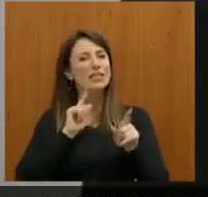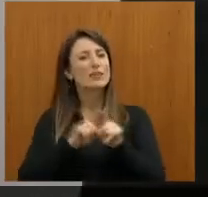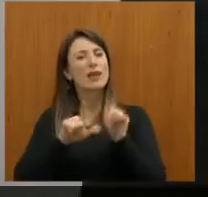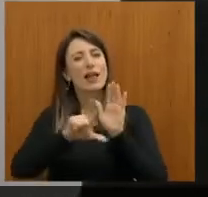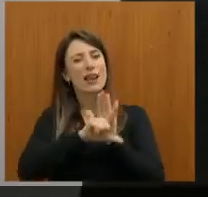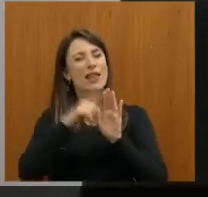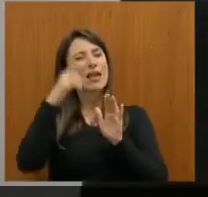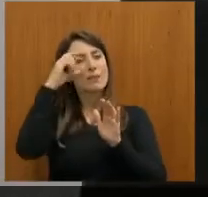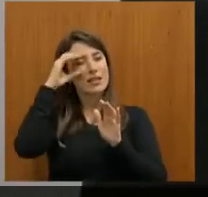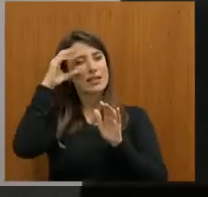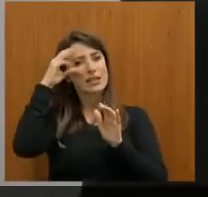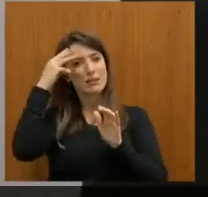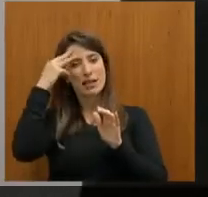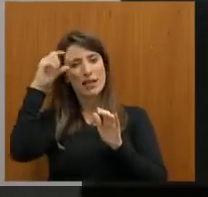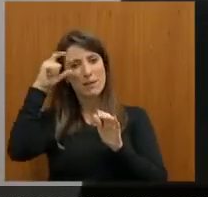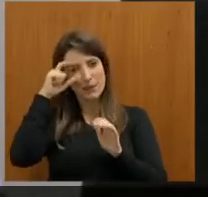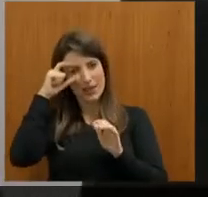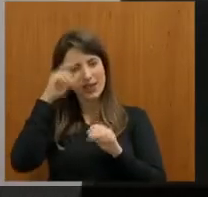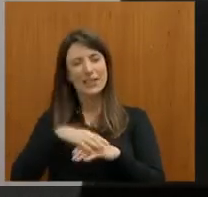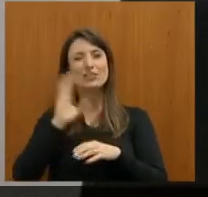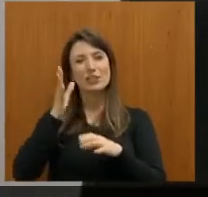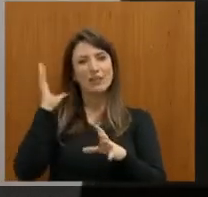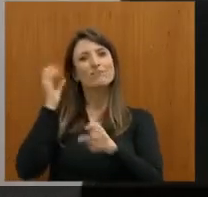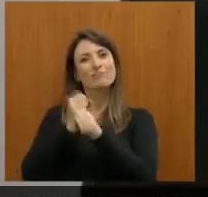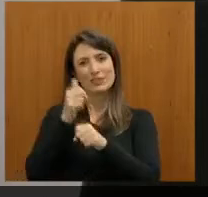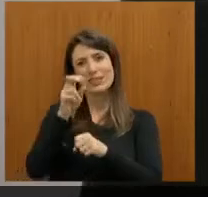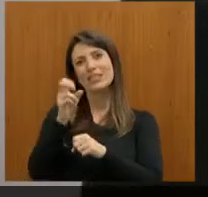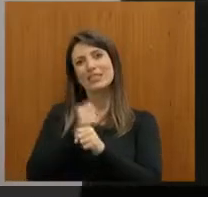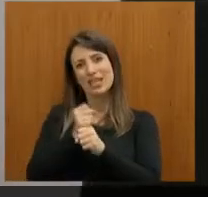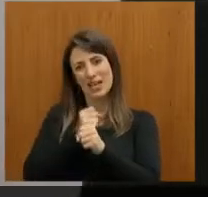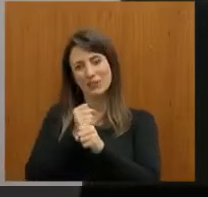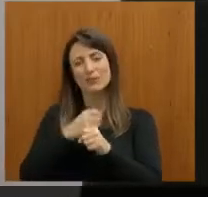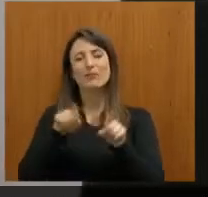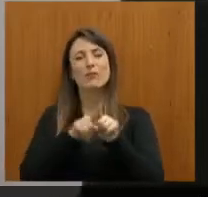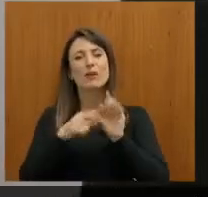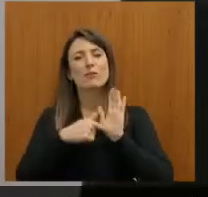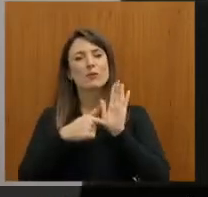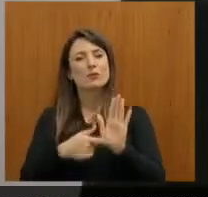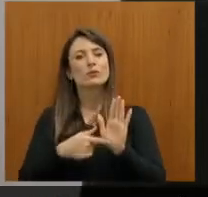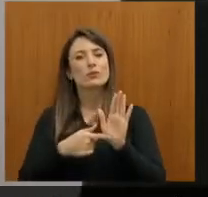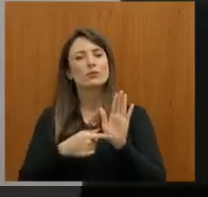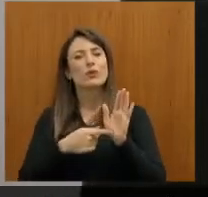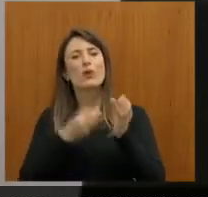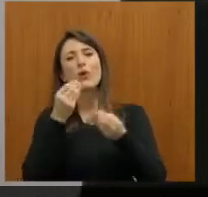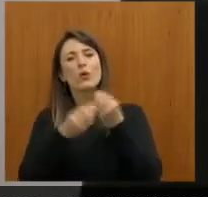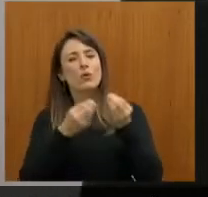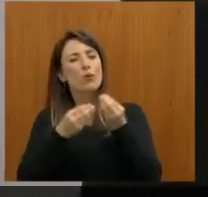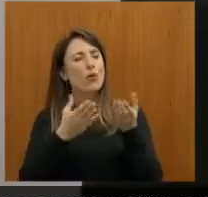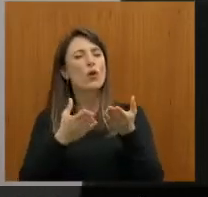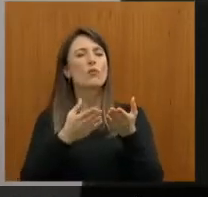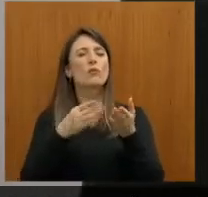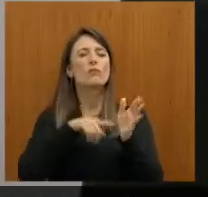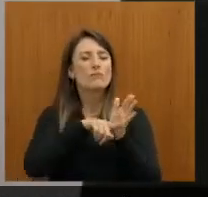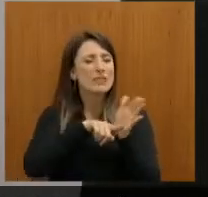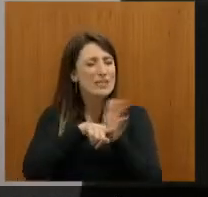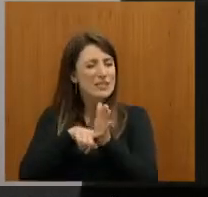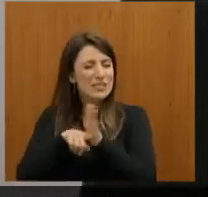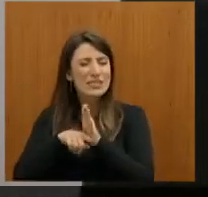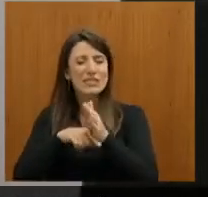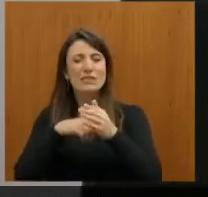atuação trouxe uma visão aprofundada sobre o trabalho do Tribunal de Justiça